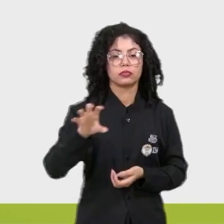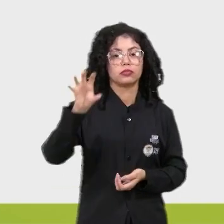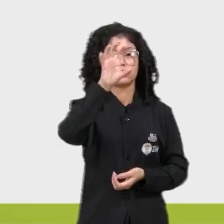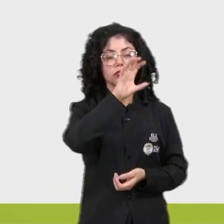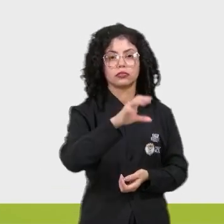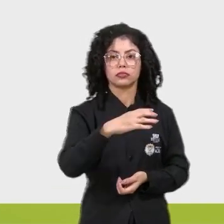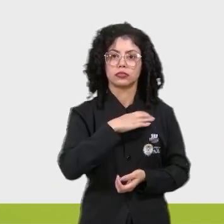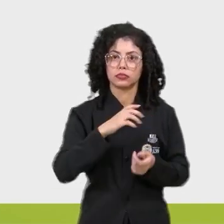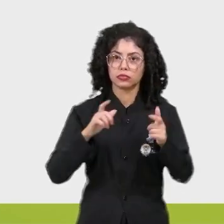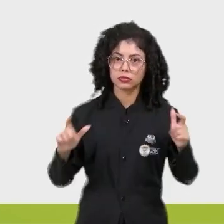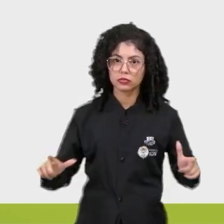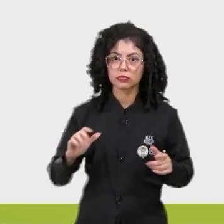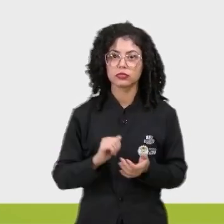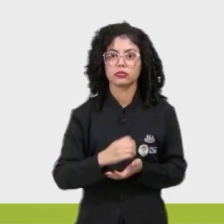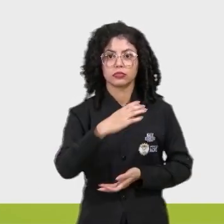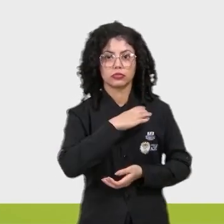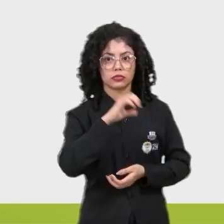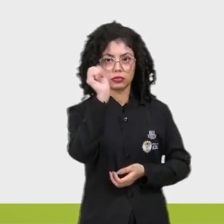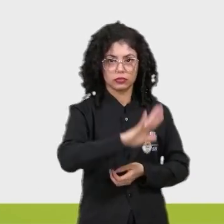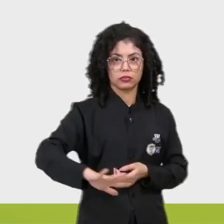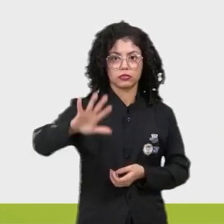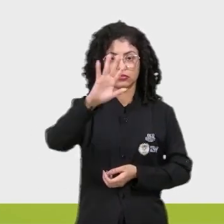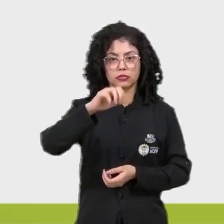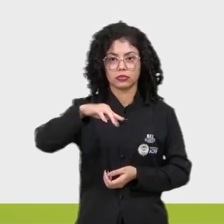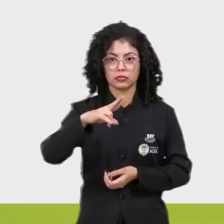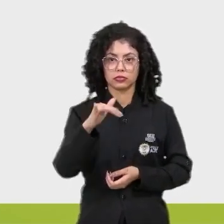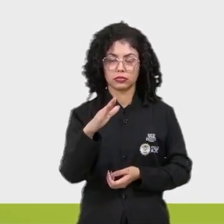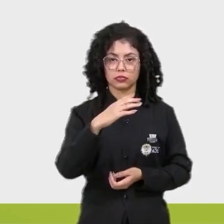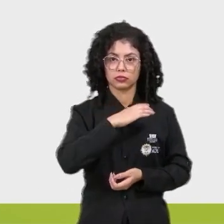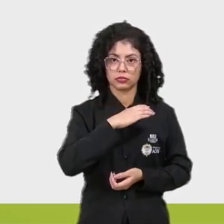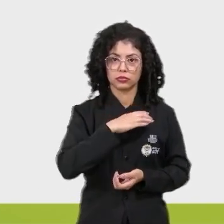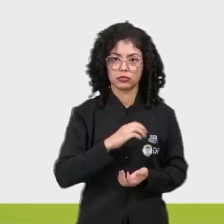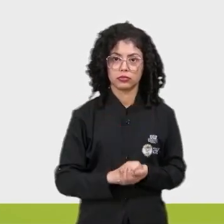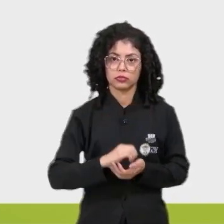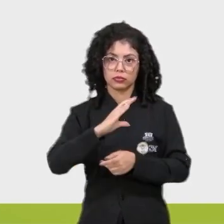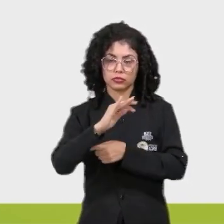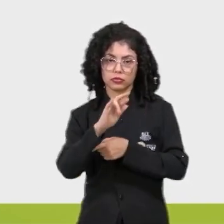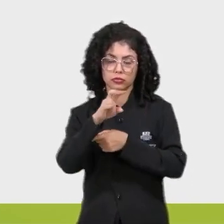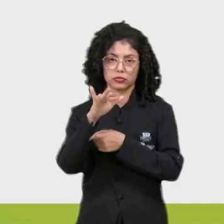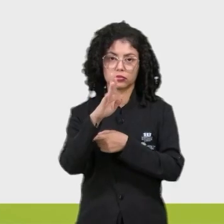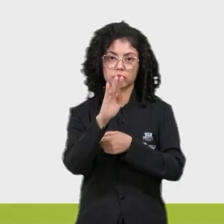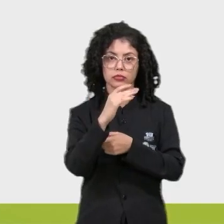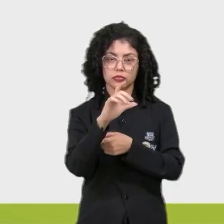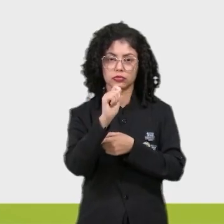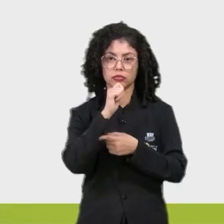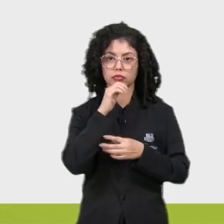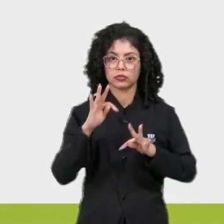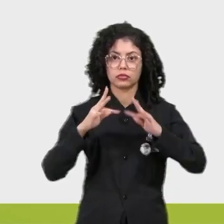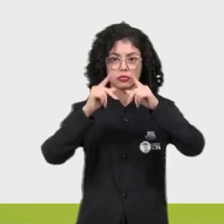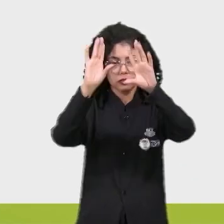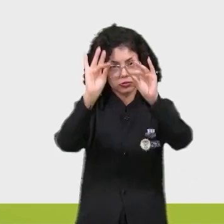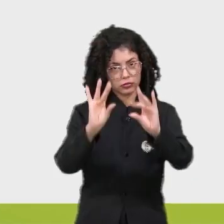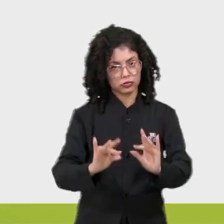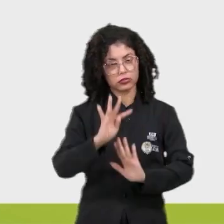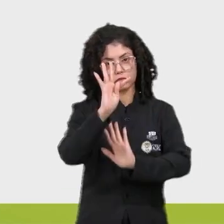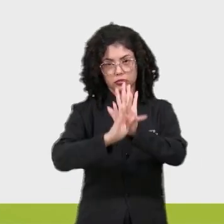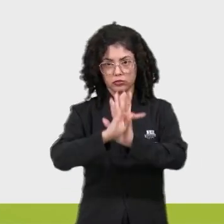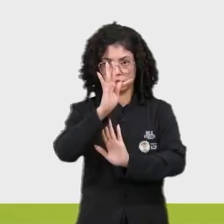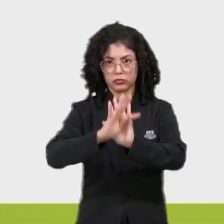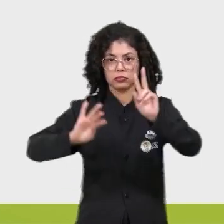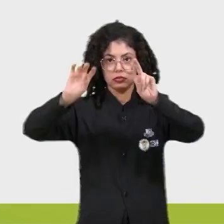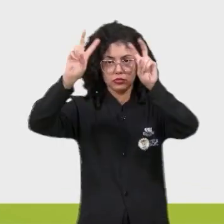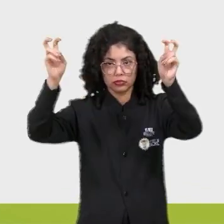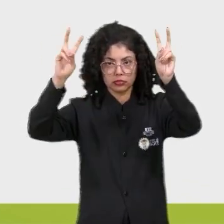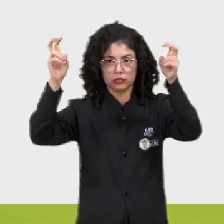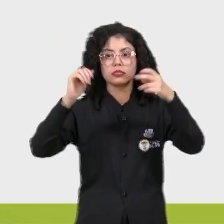metropolitana, cidade global, megacidade e conurbação. Tá? Então, todos esses termos têm